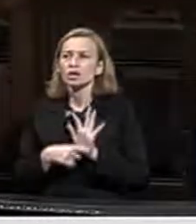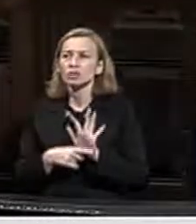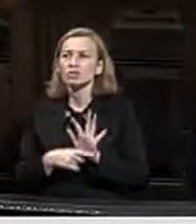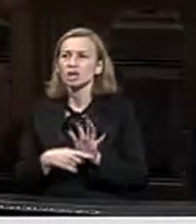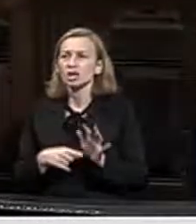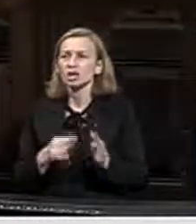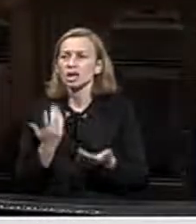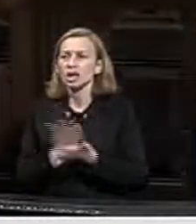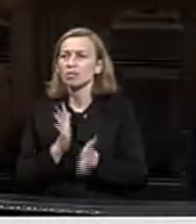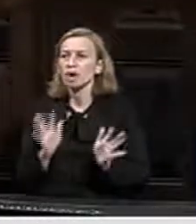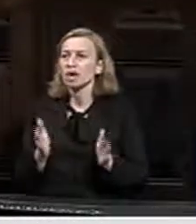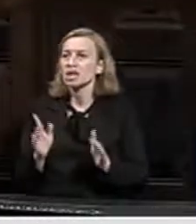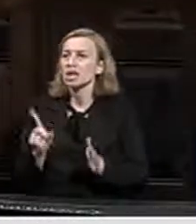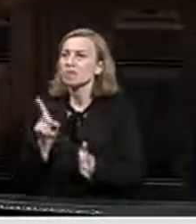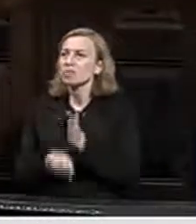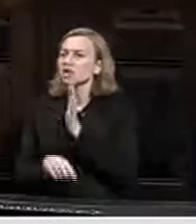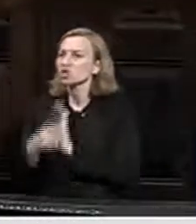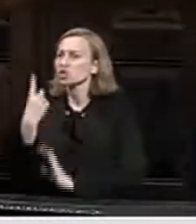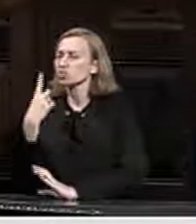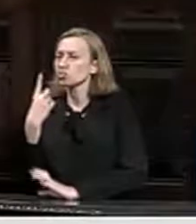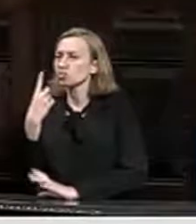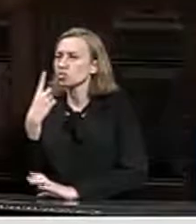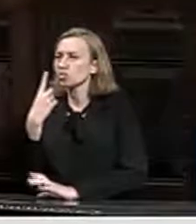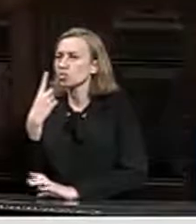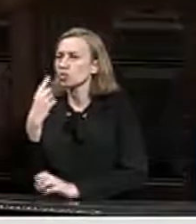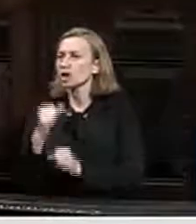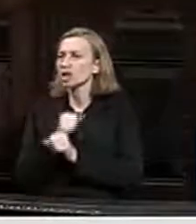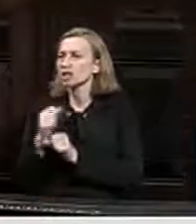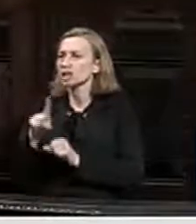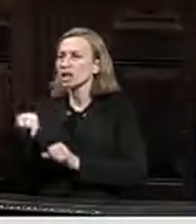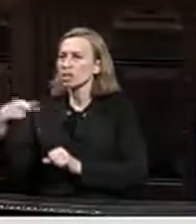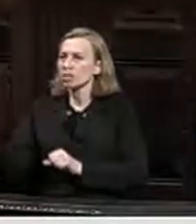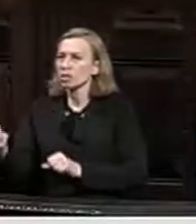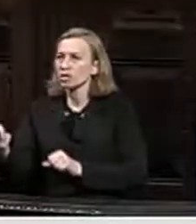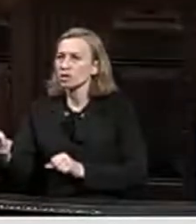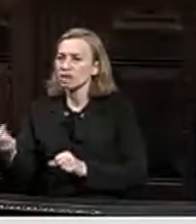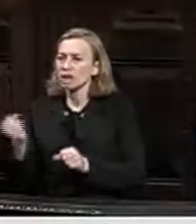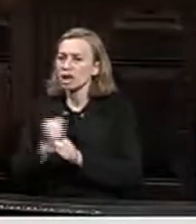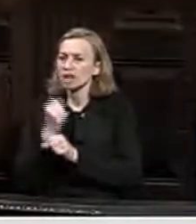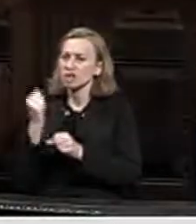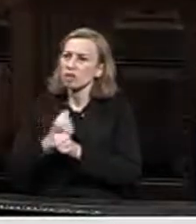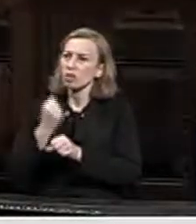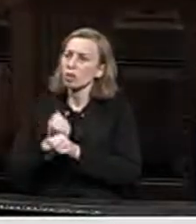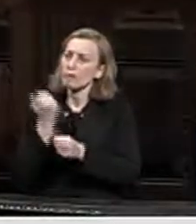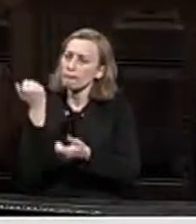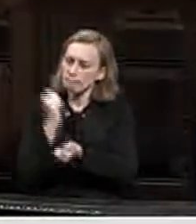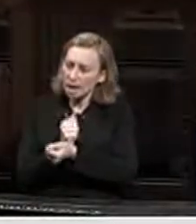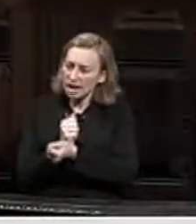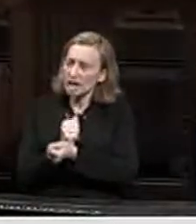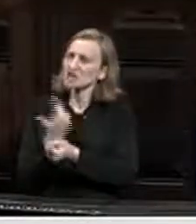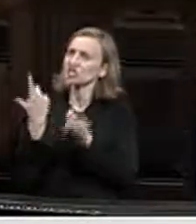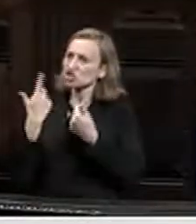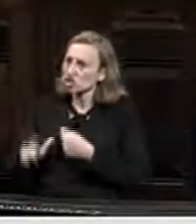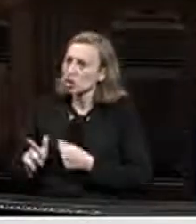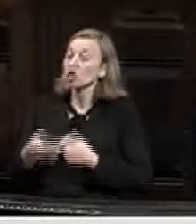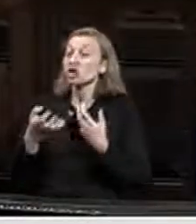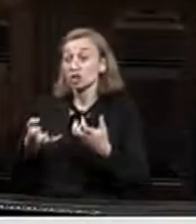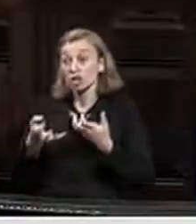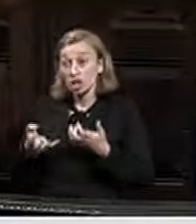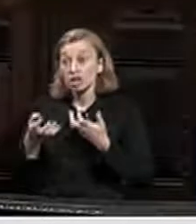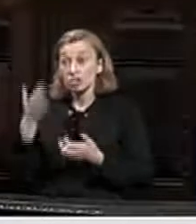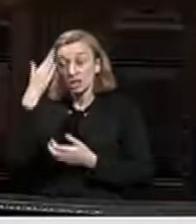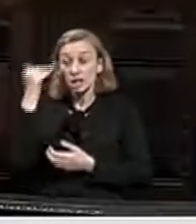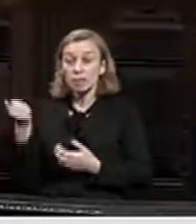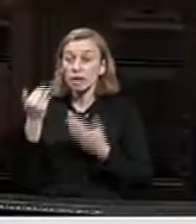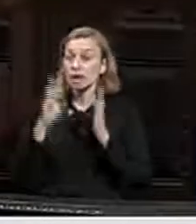E menos de um ano depois das obras reiniciarem, elas são paralisadas de novo. E nós queremos saber, como representantes